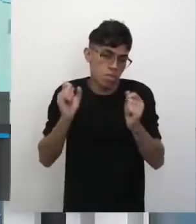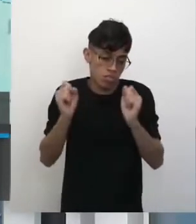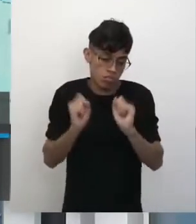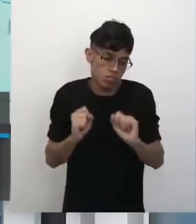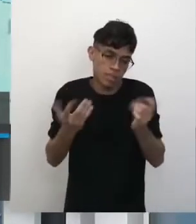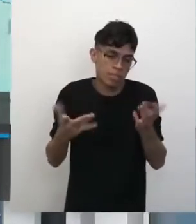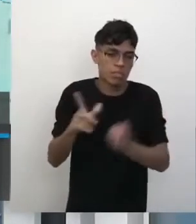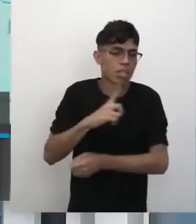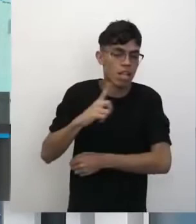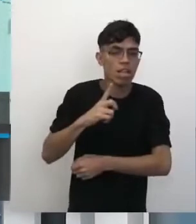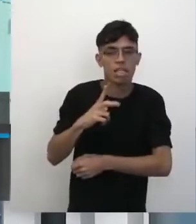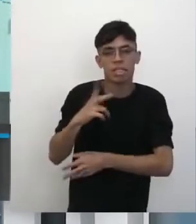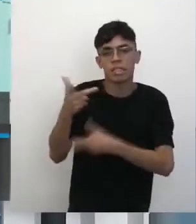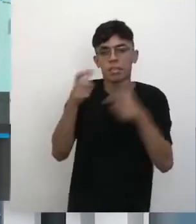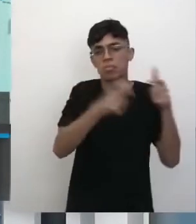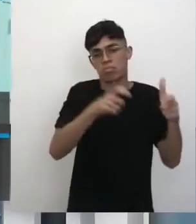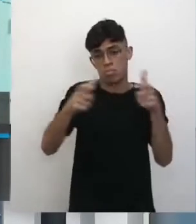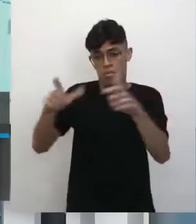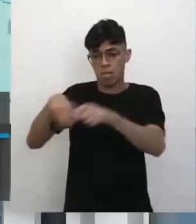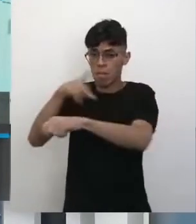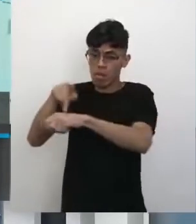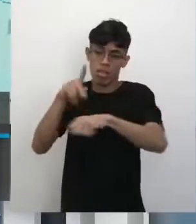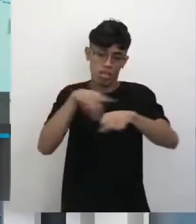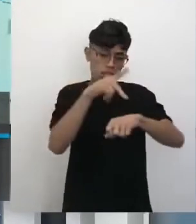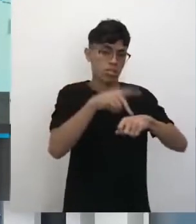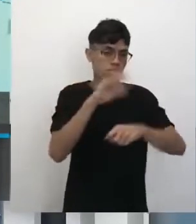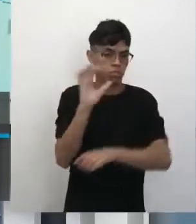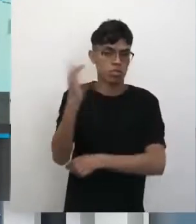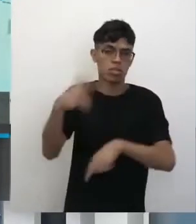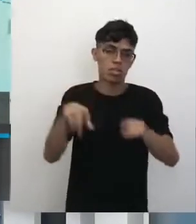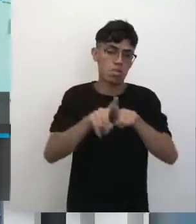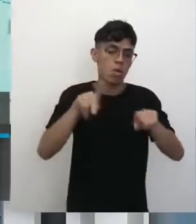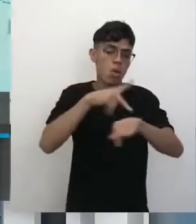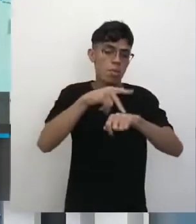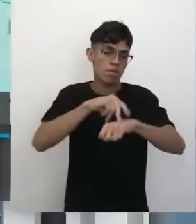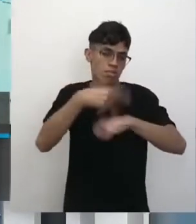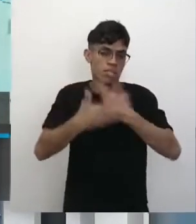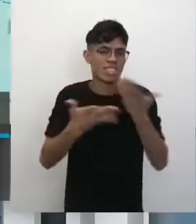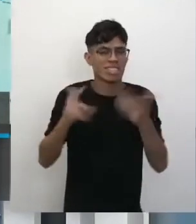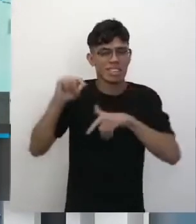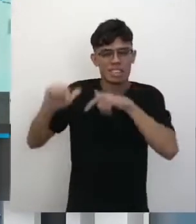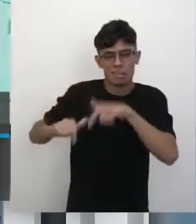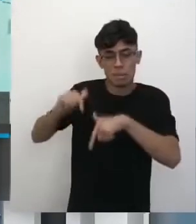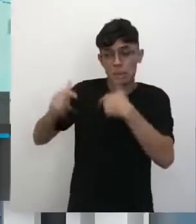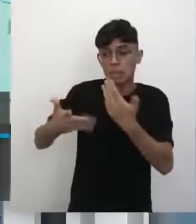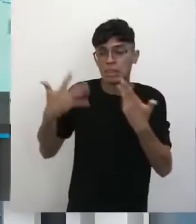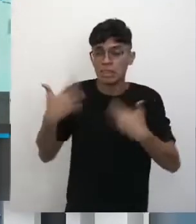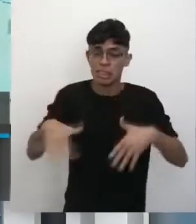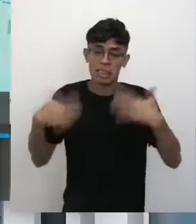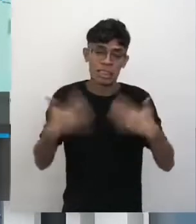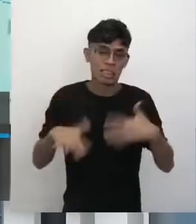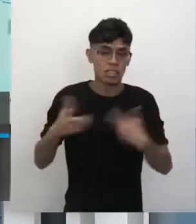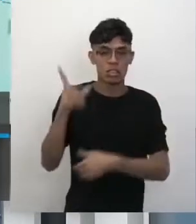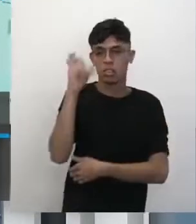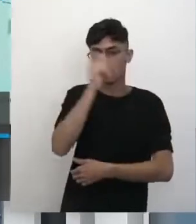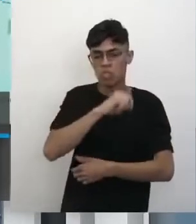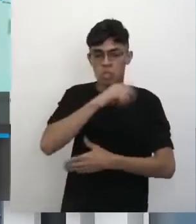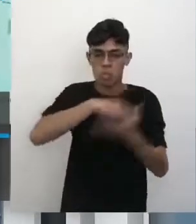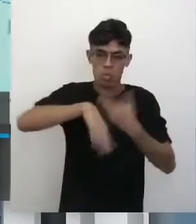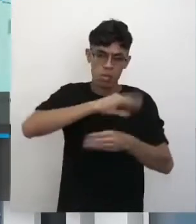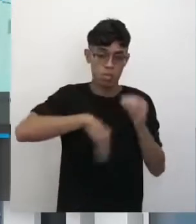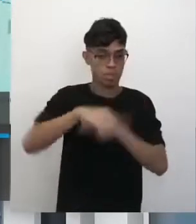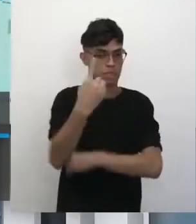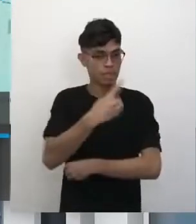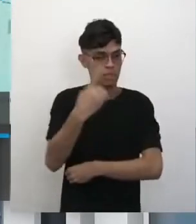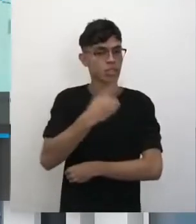tem aí em muitas regiões do Brasil e em outros países. Mas aquele trabalho forçado, como acontecia na primeira Revolução